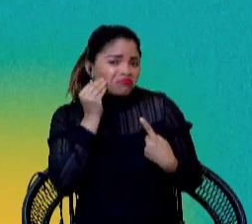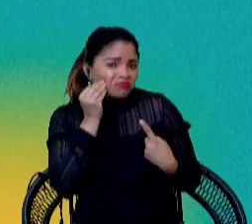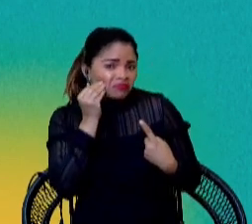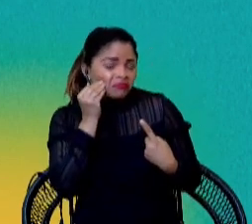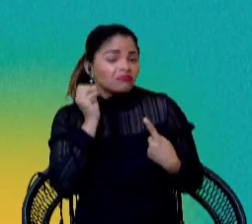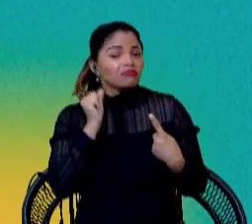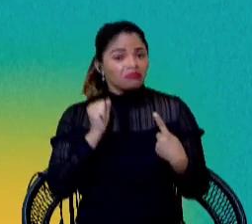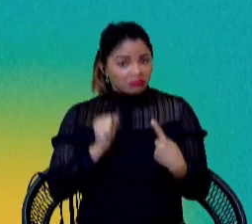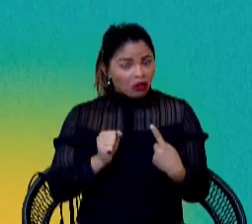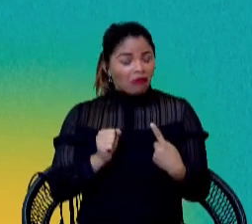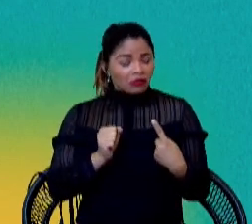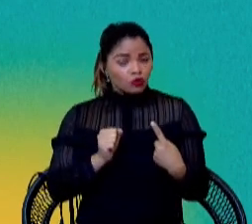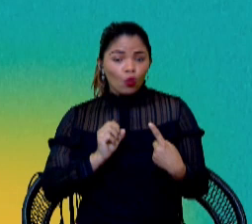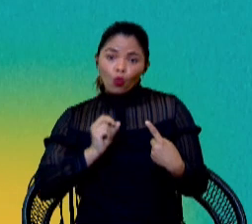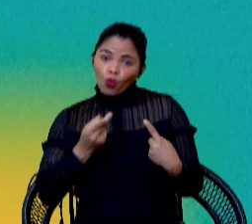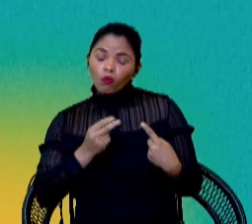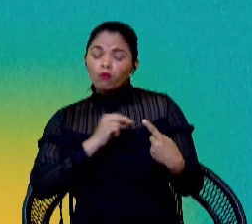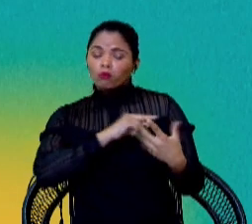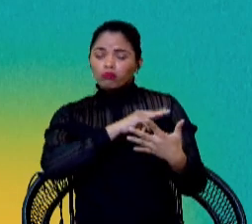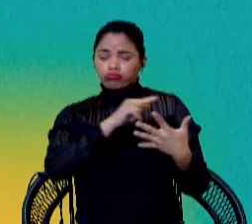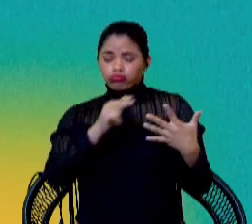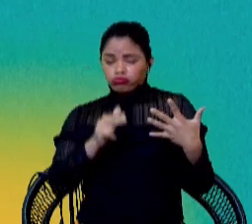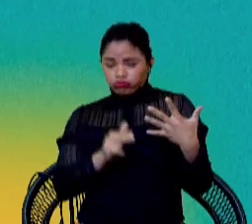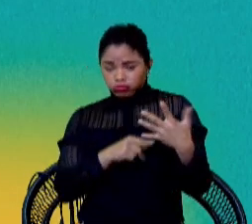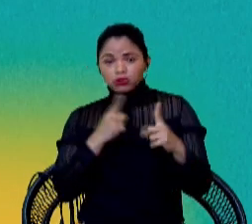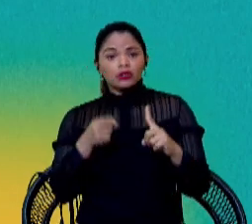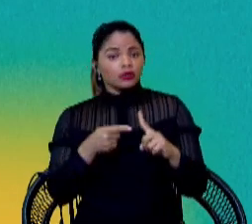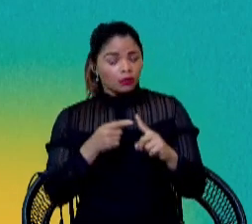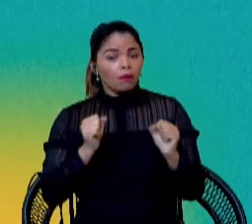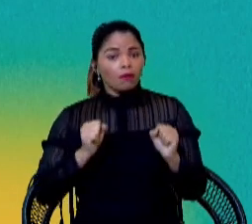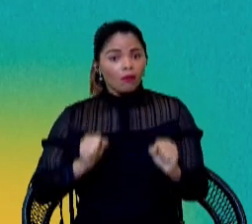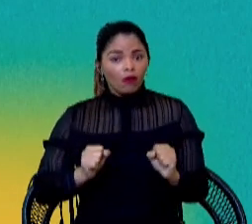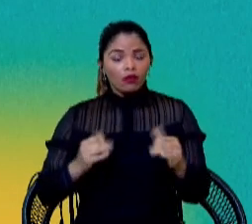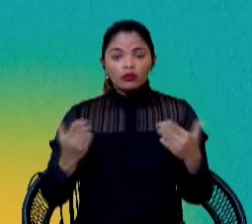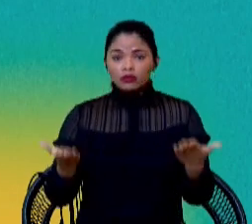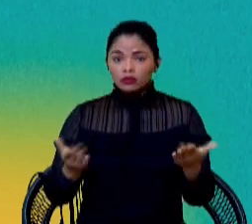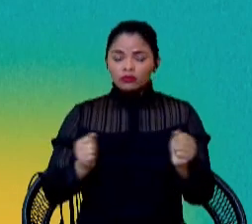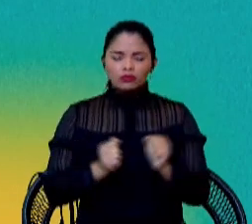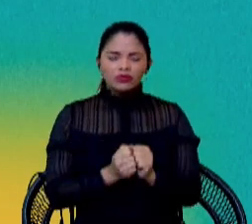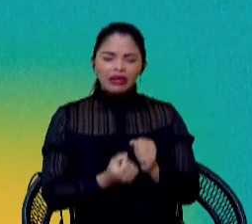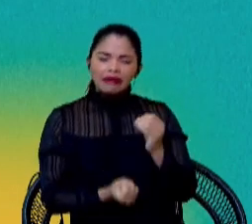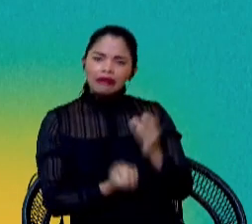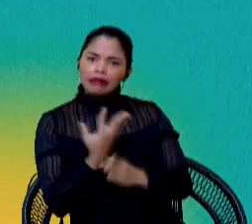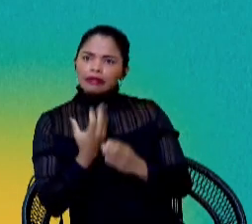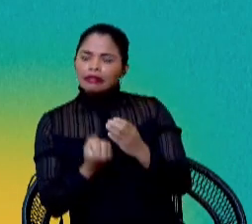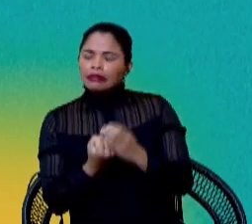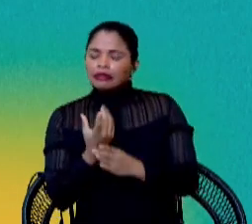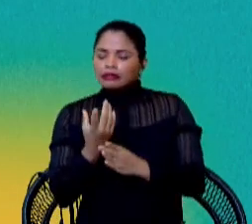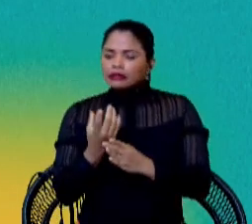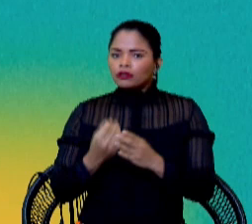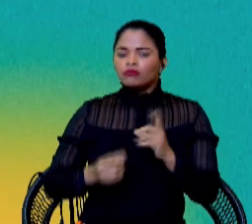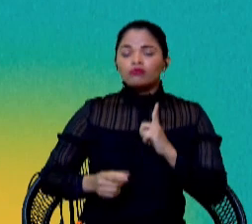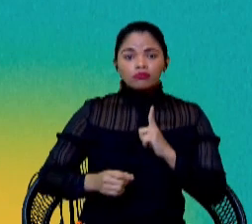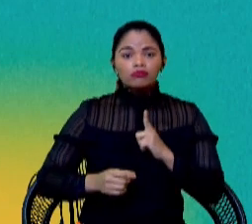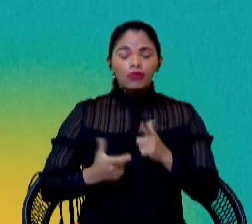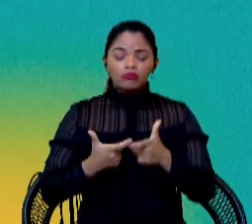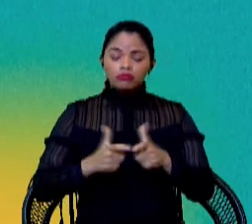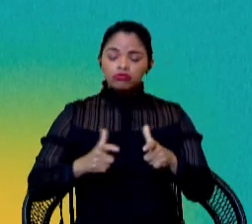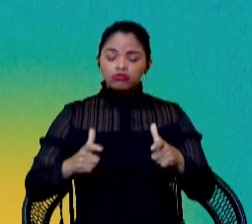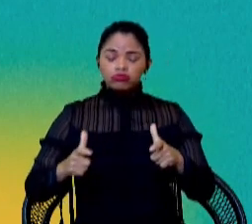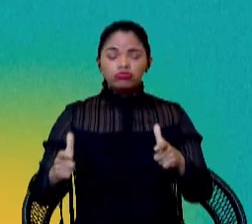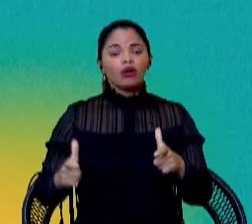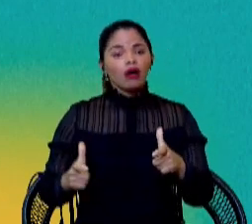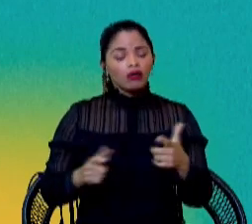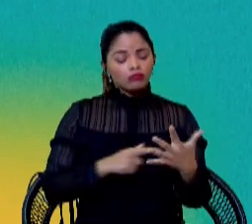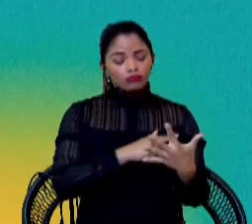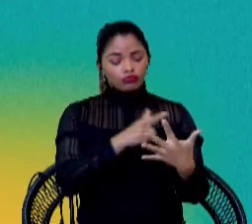outro, você pode ter vários, né? Você pode ter mais objetivos, né? E você vai ali criando uma árvore, né? Onde em cada